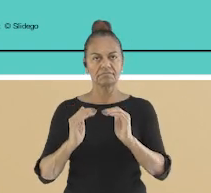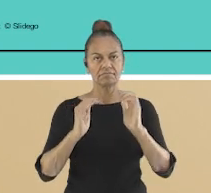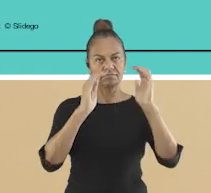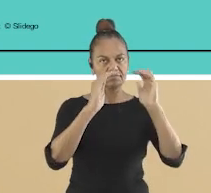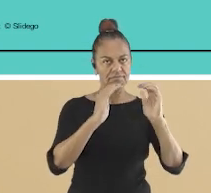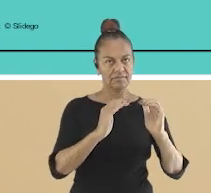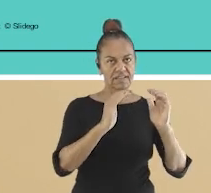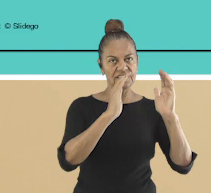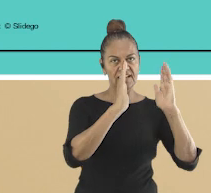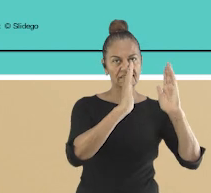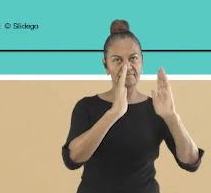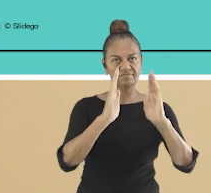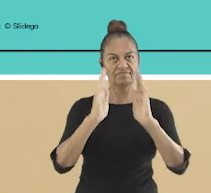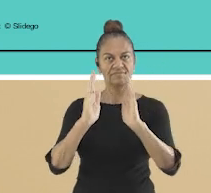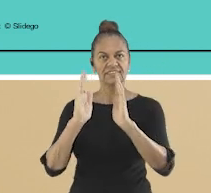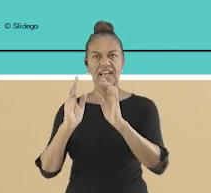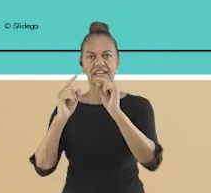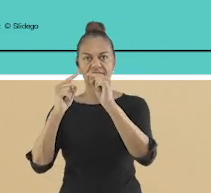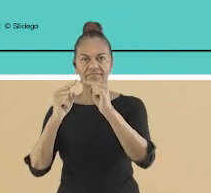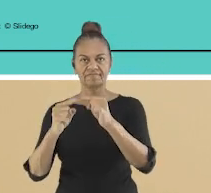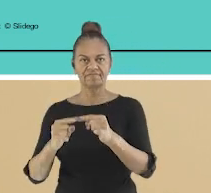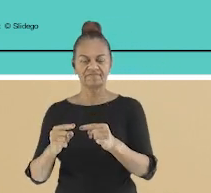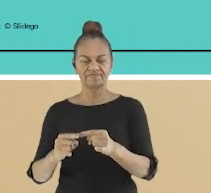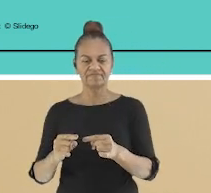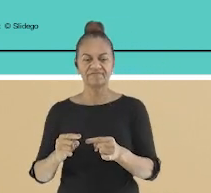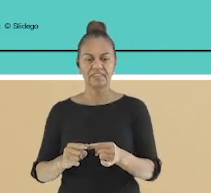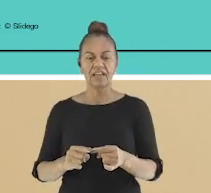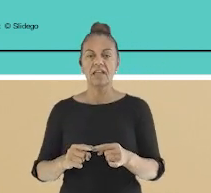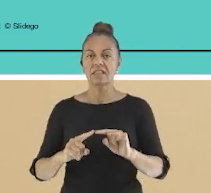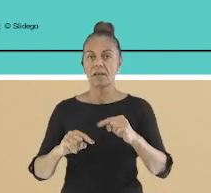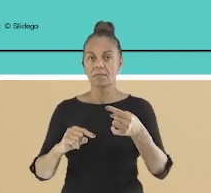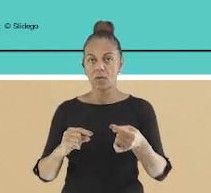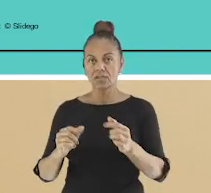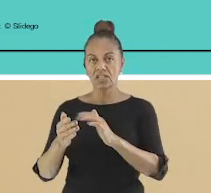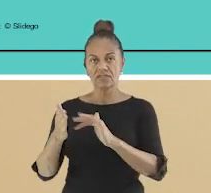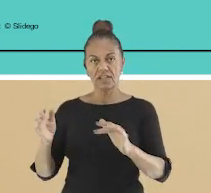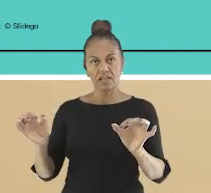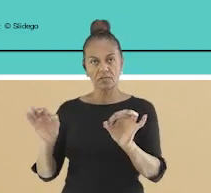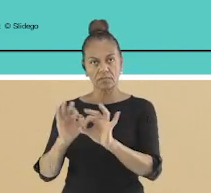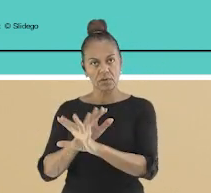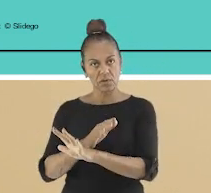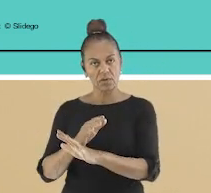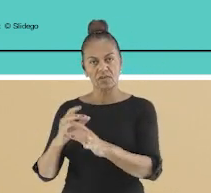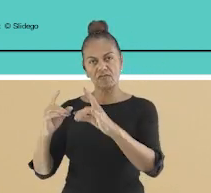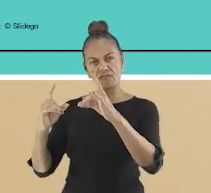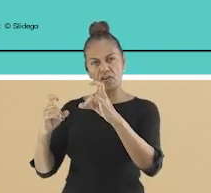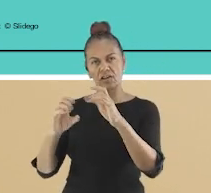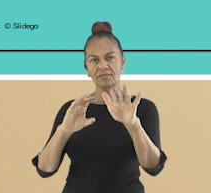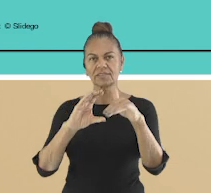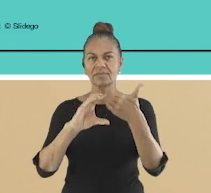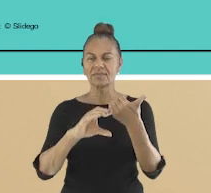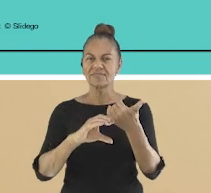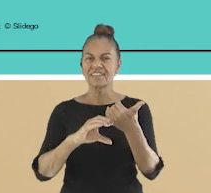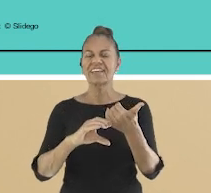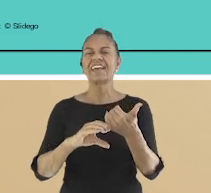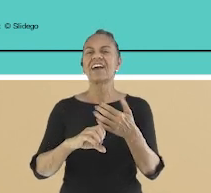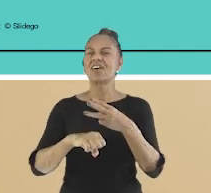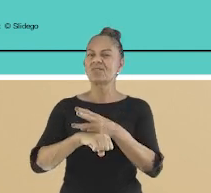Depois da atividade, tire uma foto e envie para o nosso WhatsApp do Dever em Casa na TV. O número é